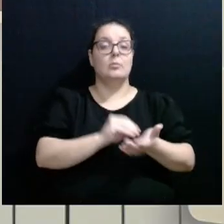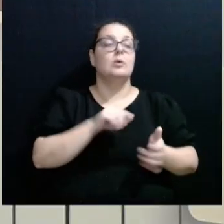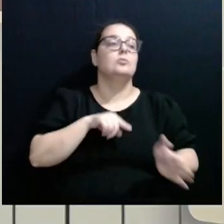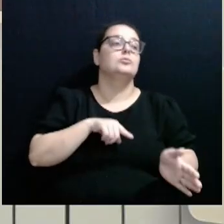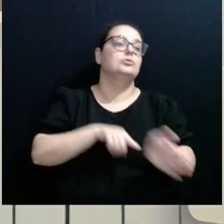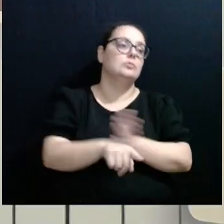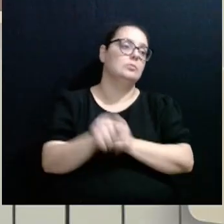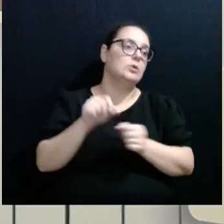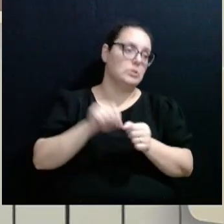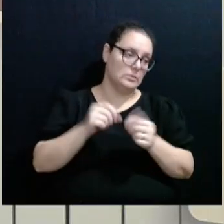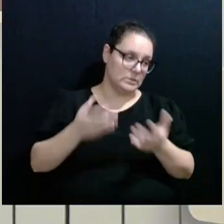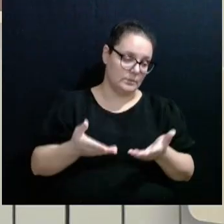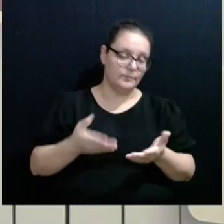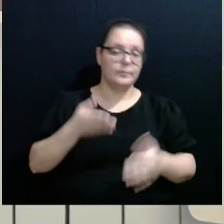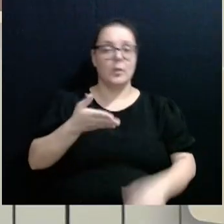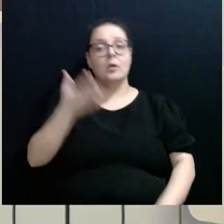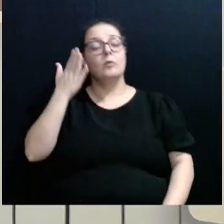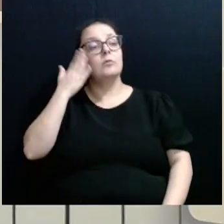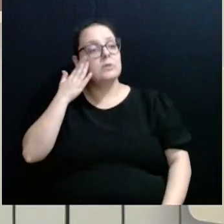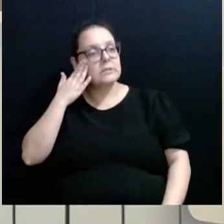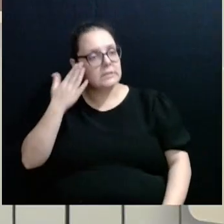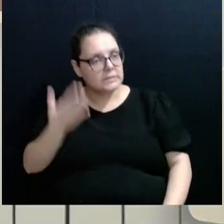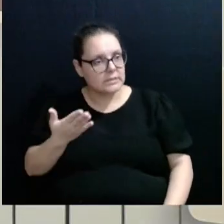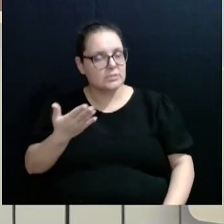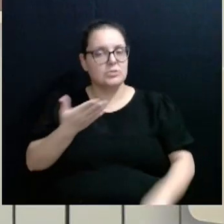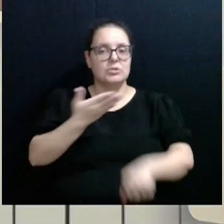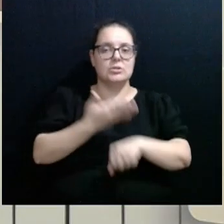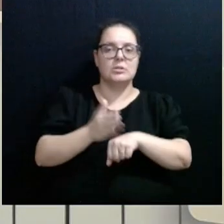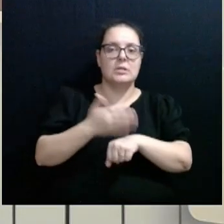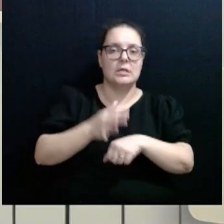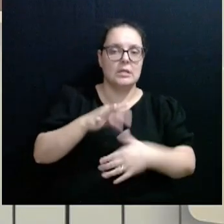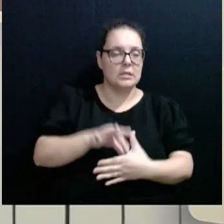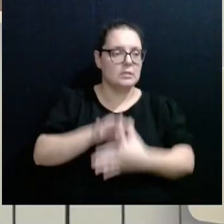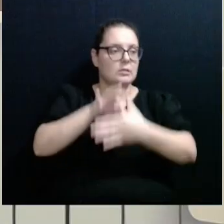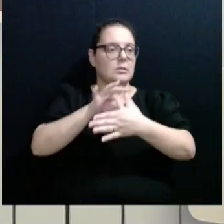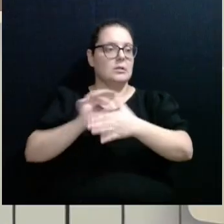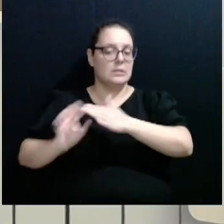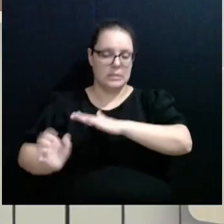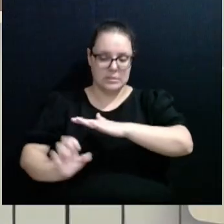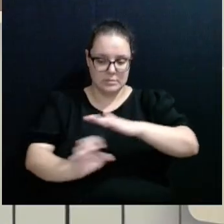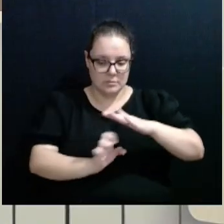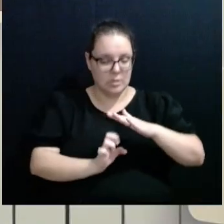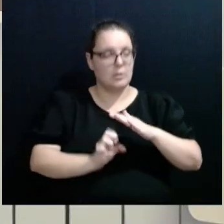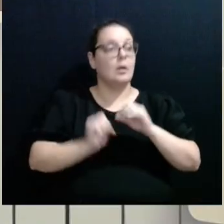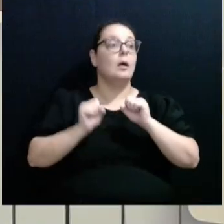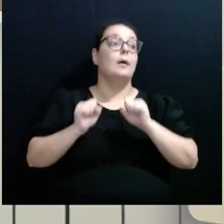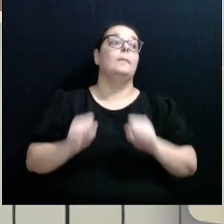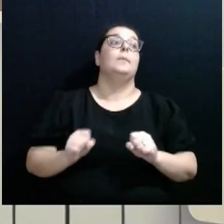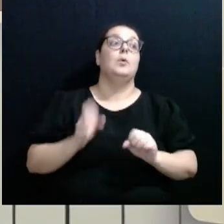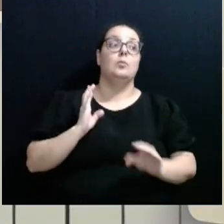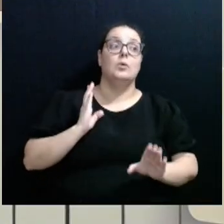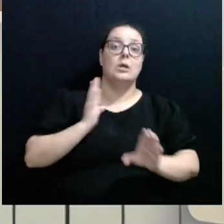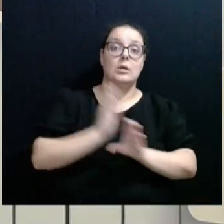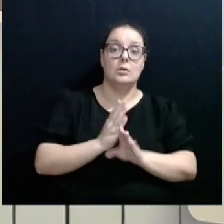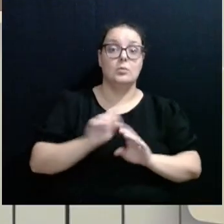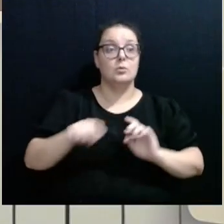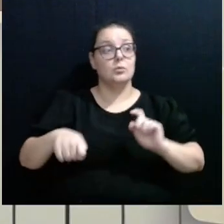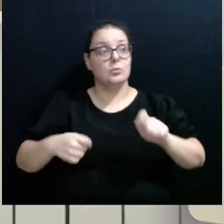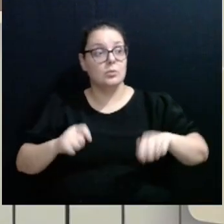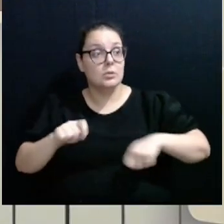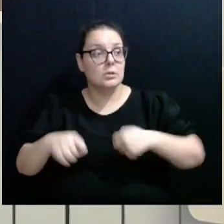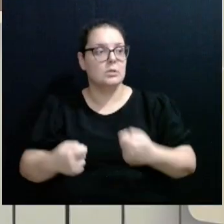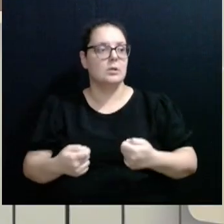Você entende que treinar os líderes das empresas para poder identificar os sinais, para promover um